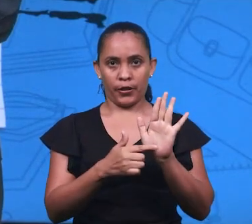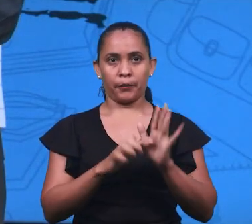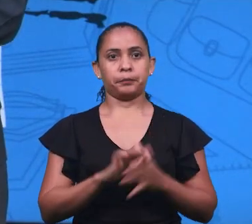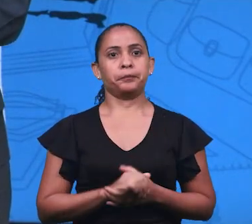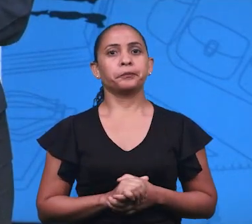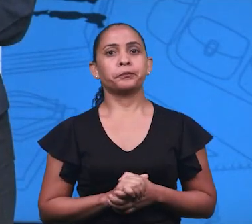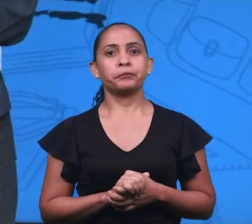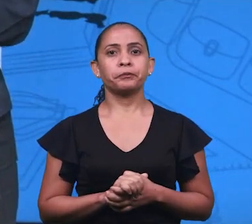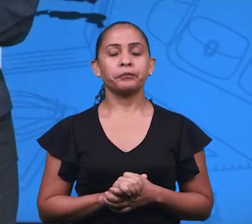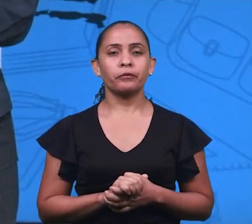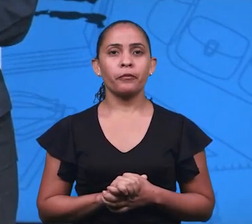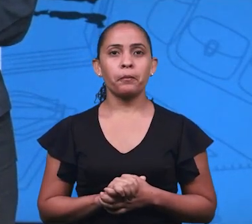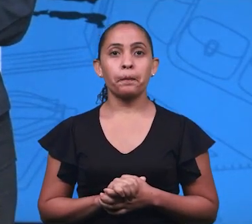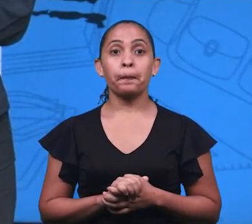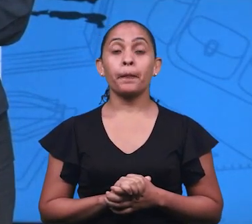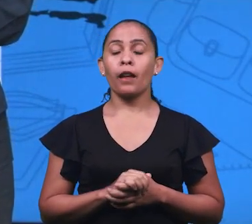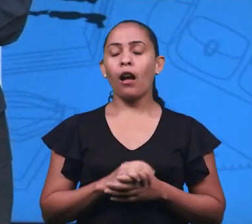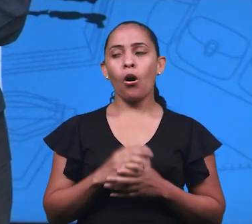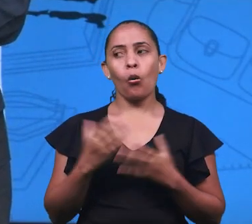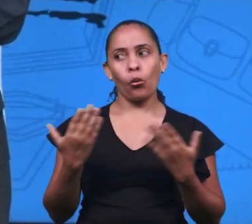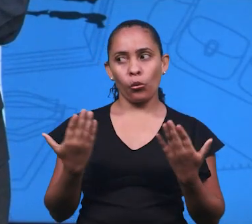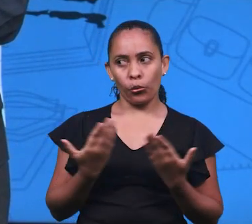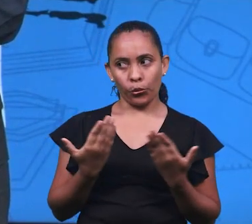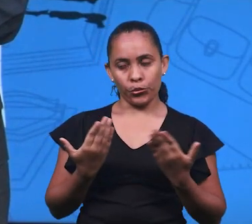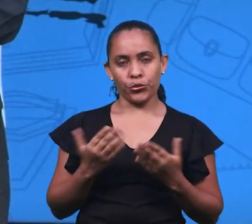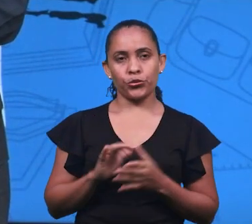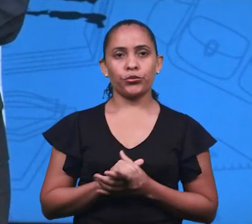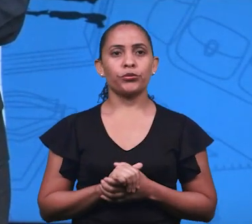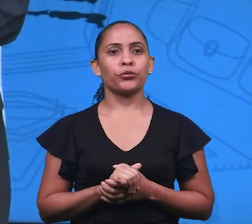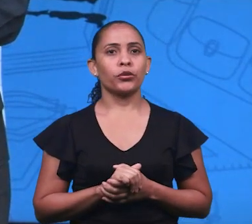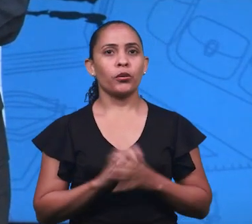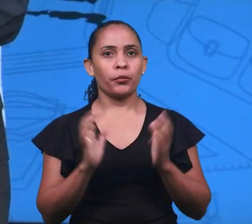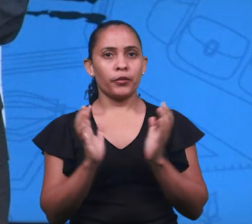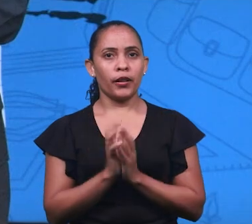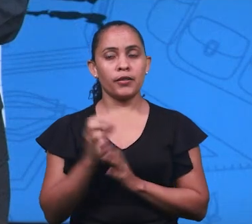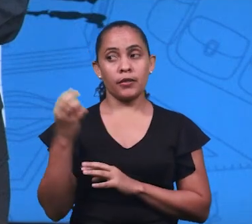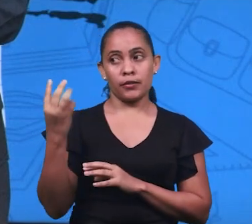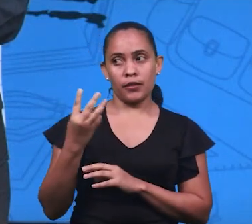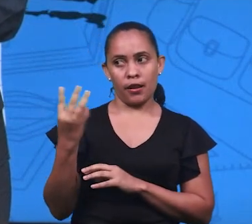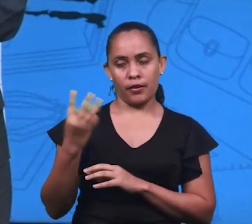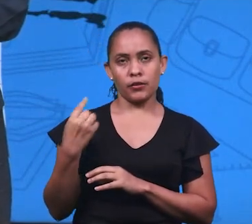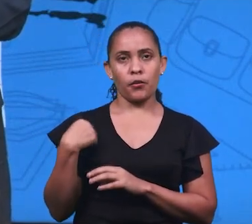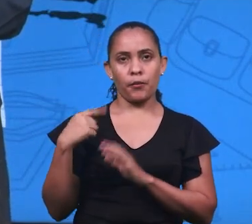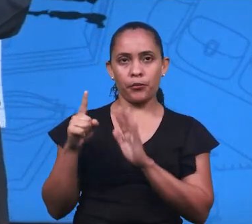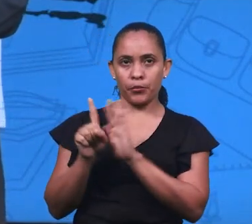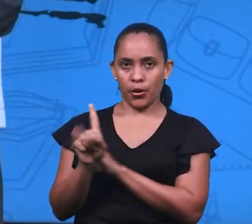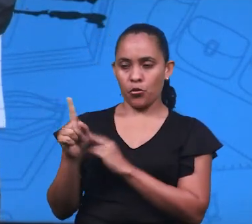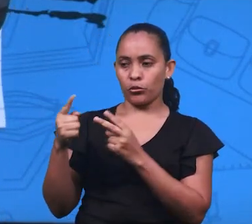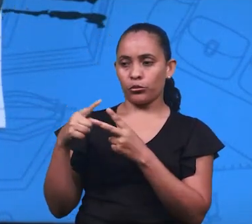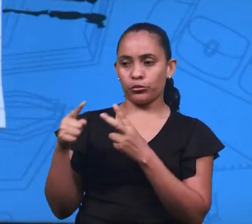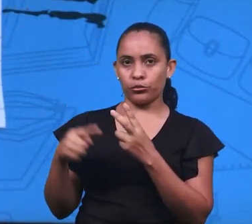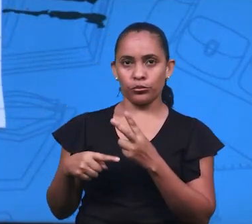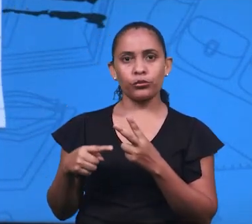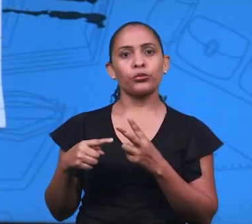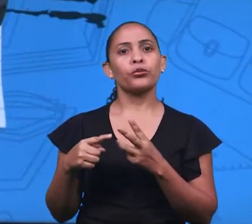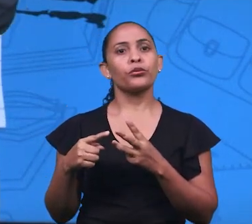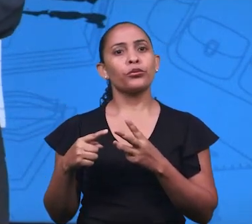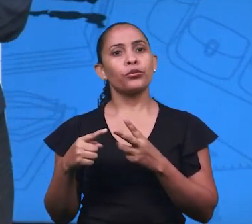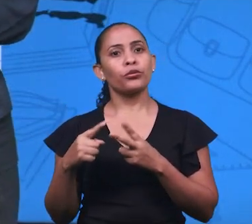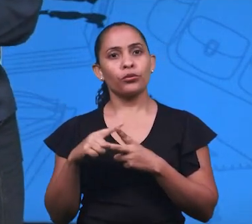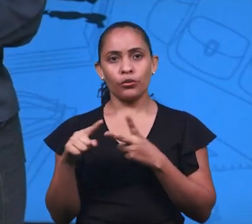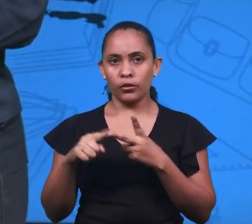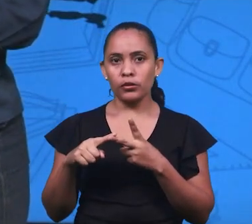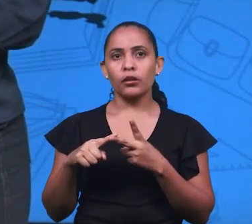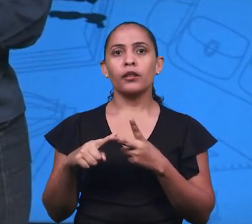aí. E o que nós vamos ver na competência 3? Então, eu faço duas perguntas para você relacionadas com